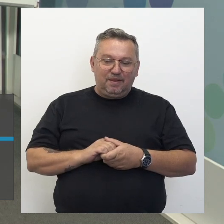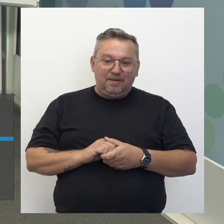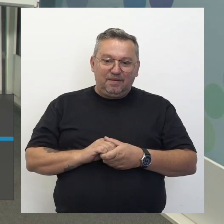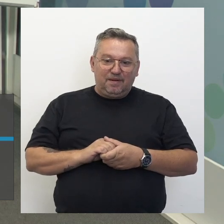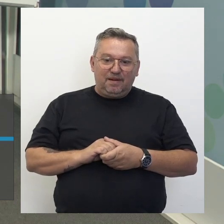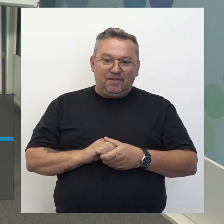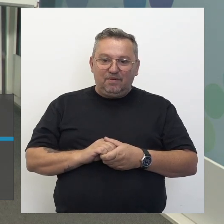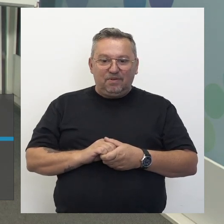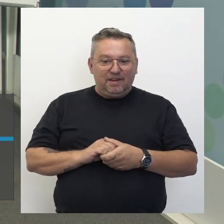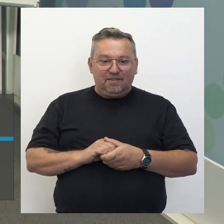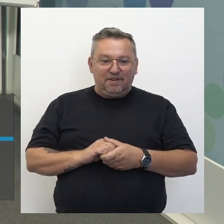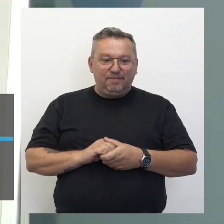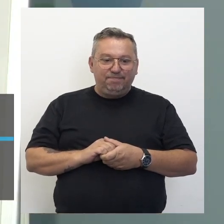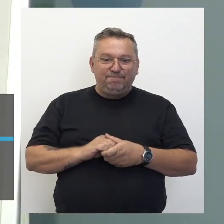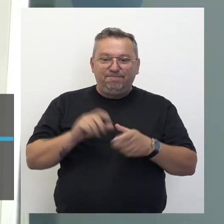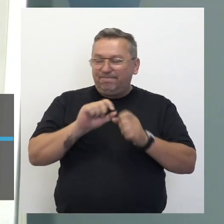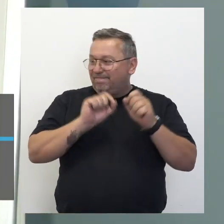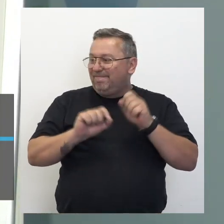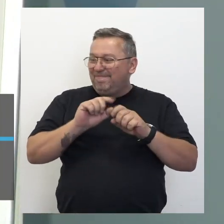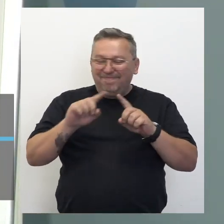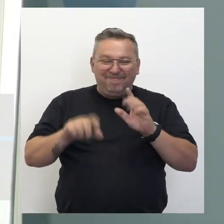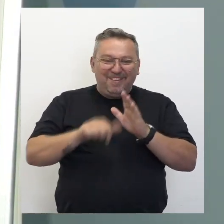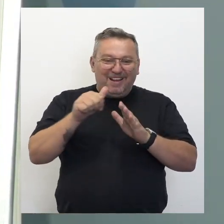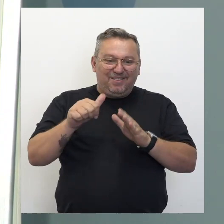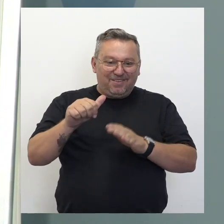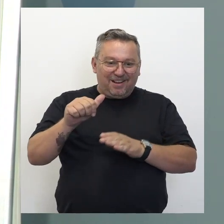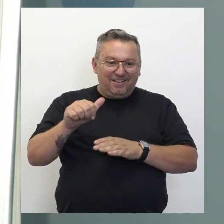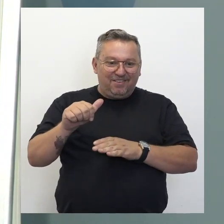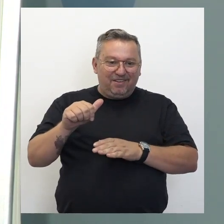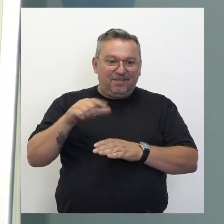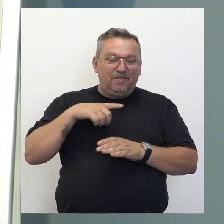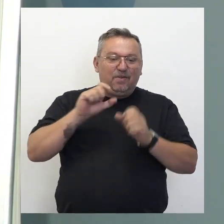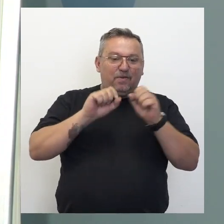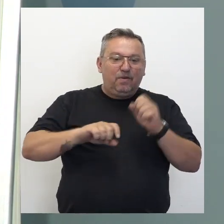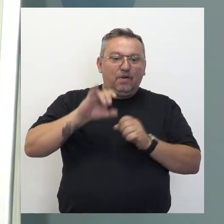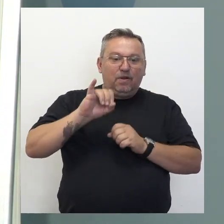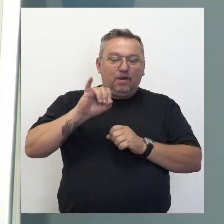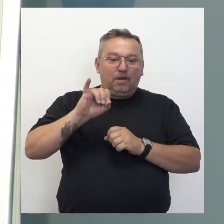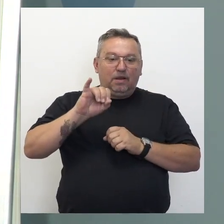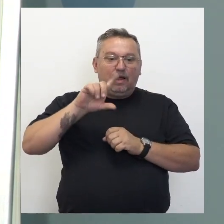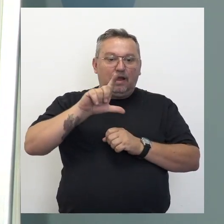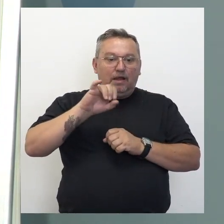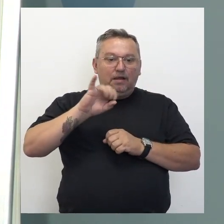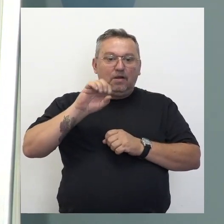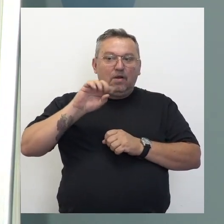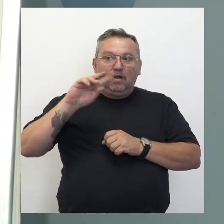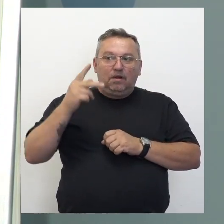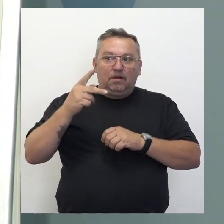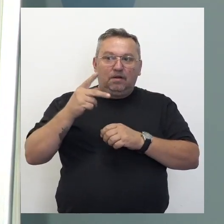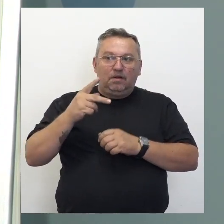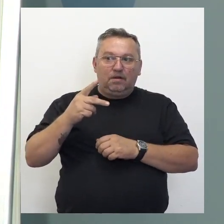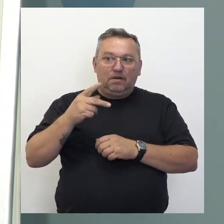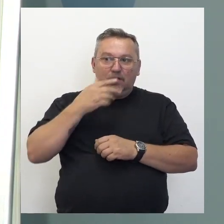Estou pondo a reação aqui para ficar mais fácil. Ó, vamos fazer a primeira reação. Eu tenho lá hidróxido de lítio, tá? Tudo vai estar,